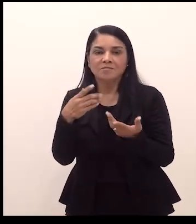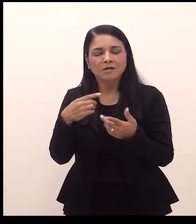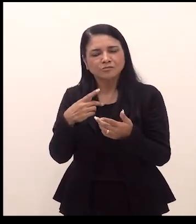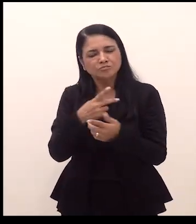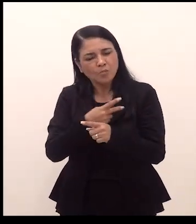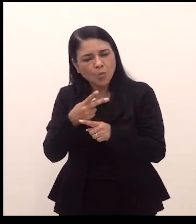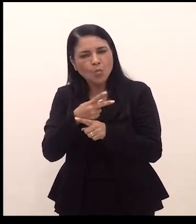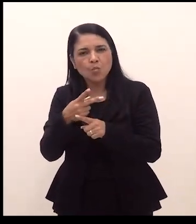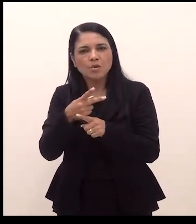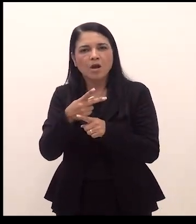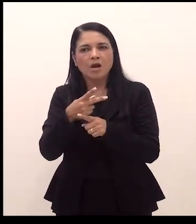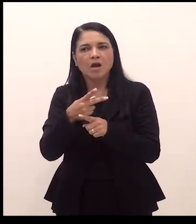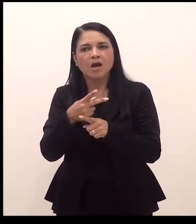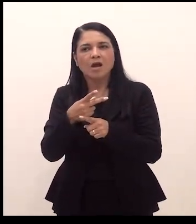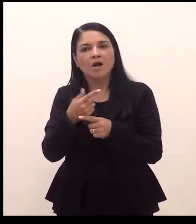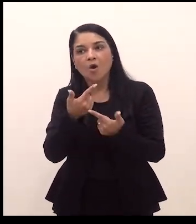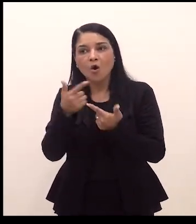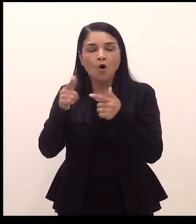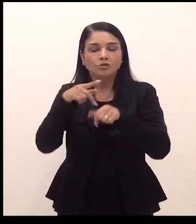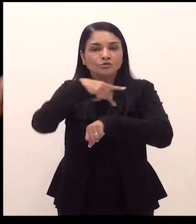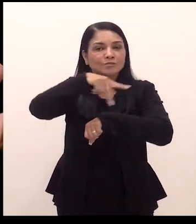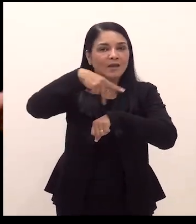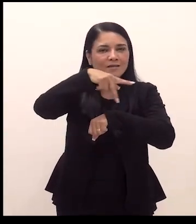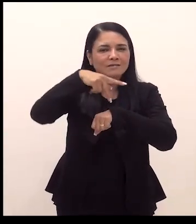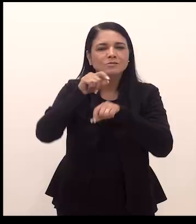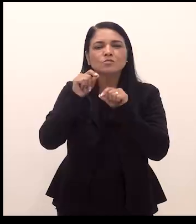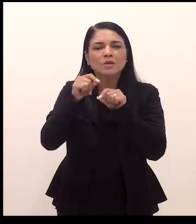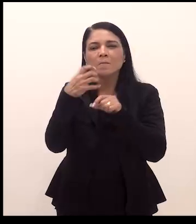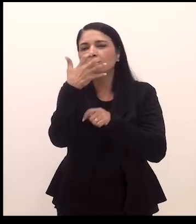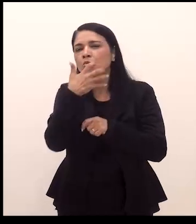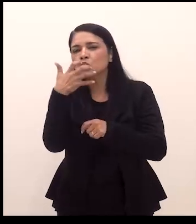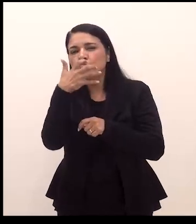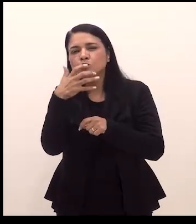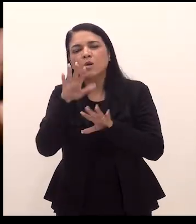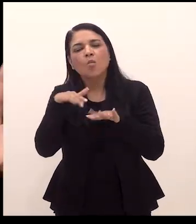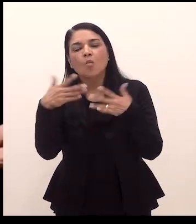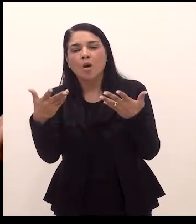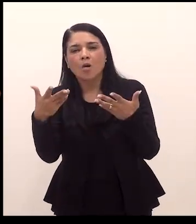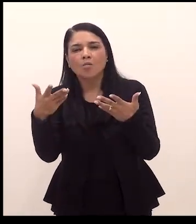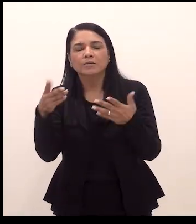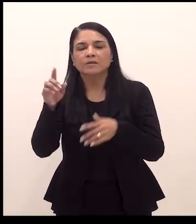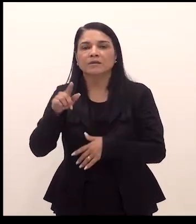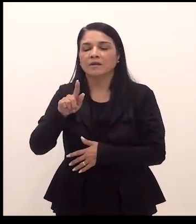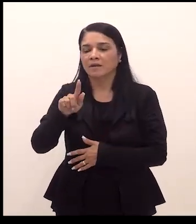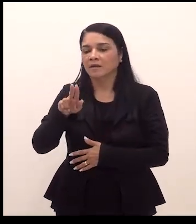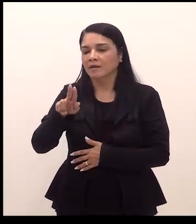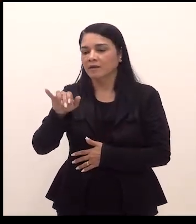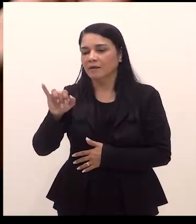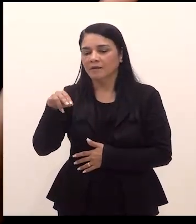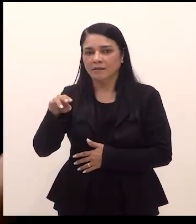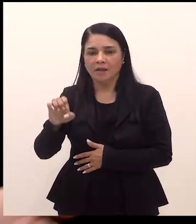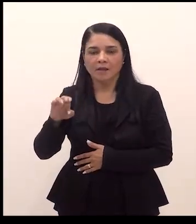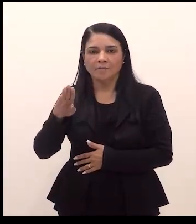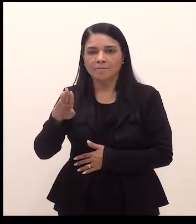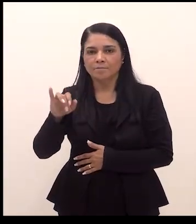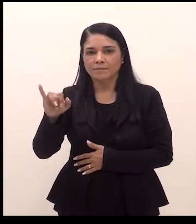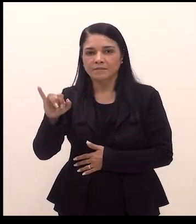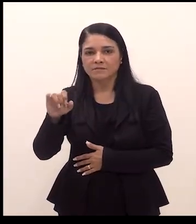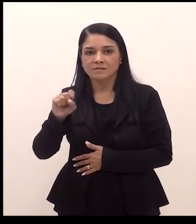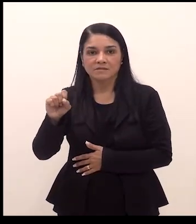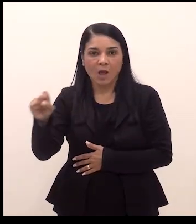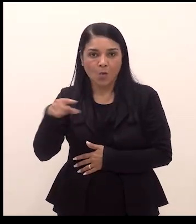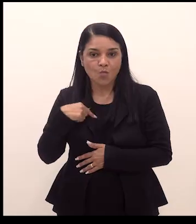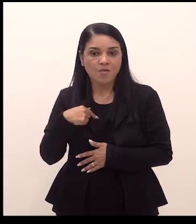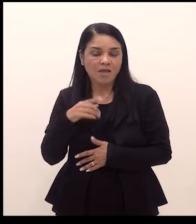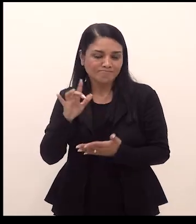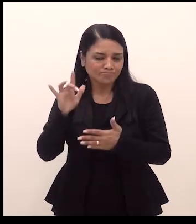iceberg, mas procurar pelo chart dos outros países, né? O que está tocando, sei lá, em Guiné-Bissau? Você consegue olhar em